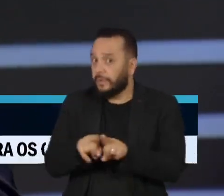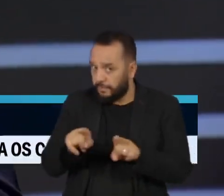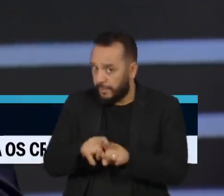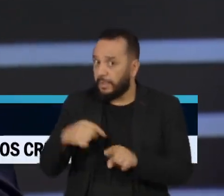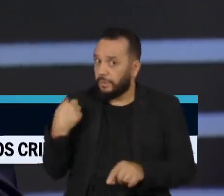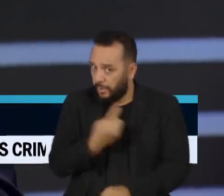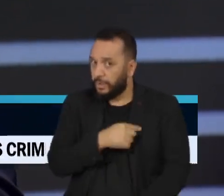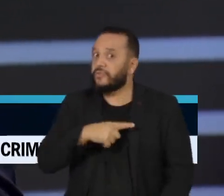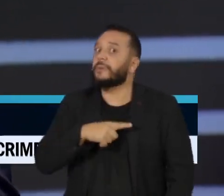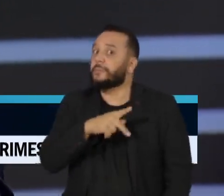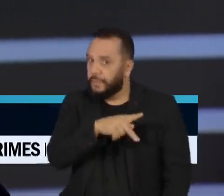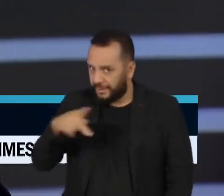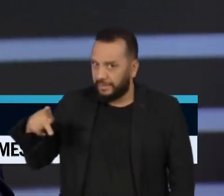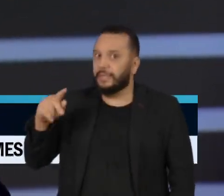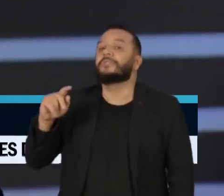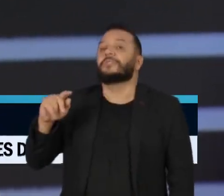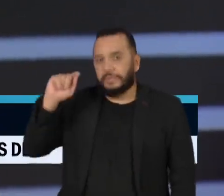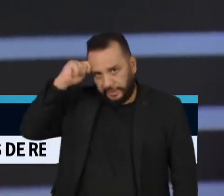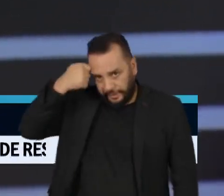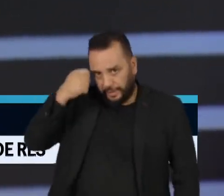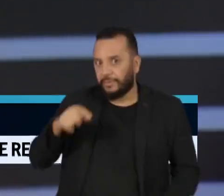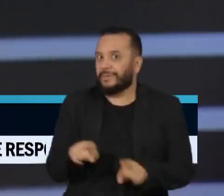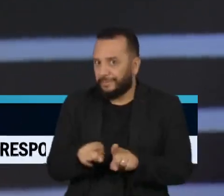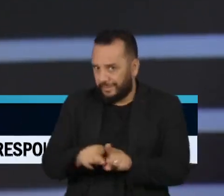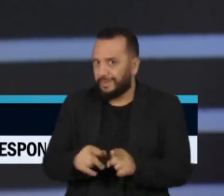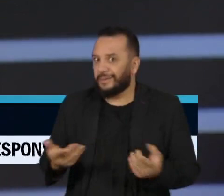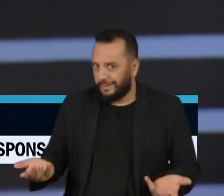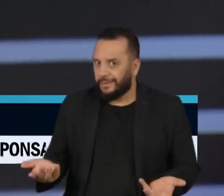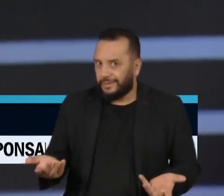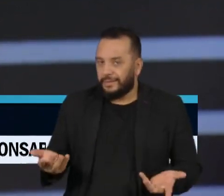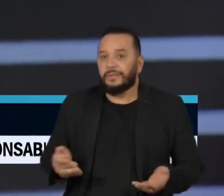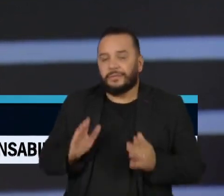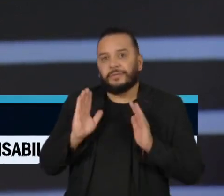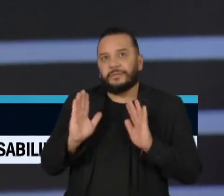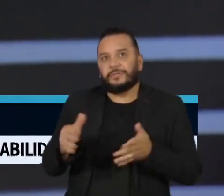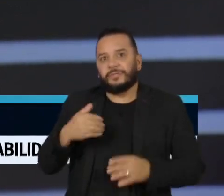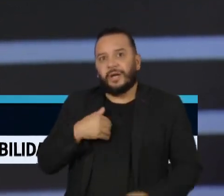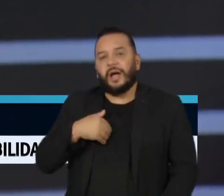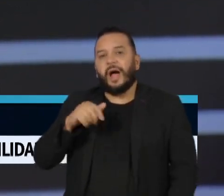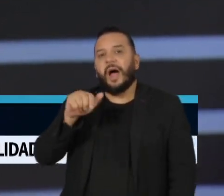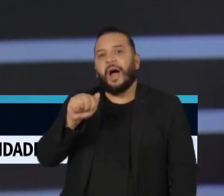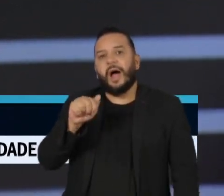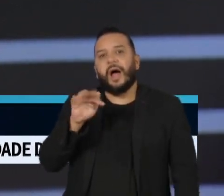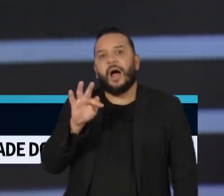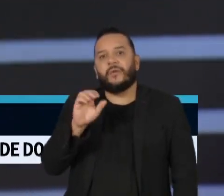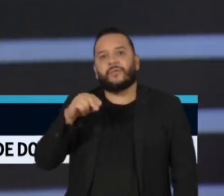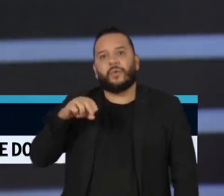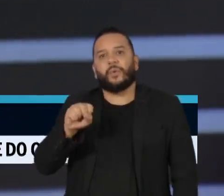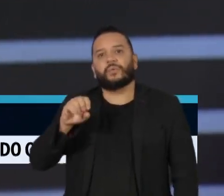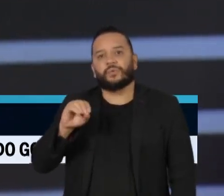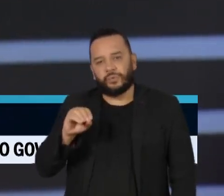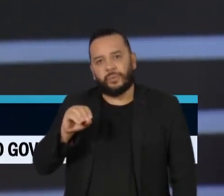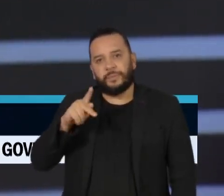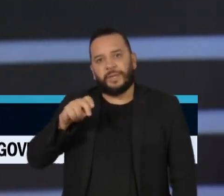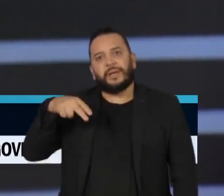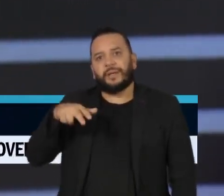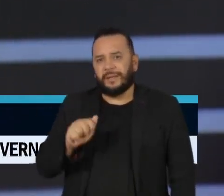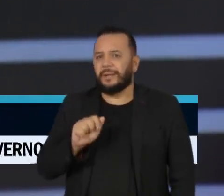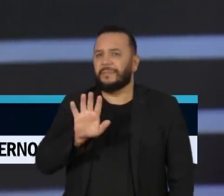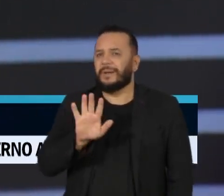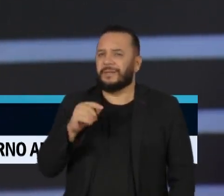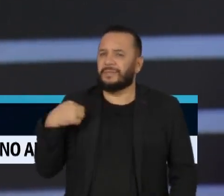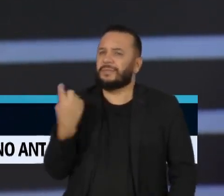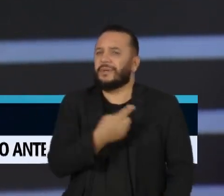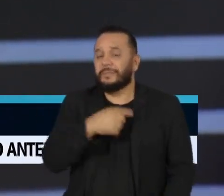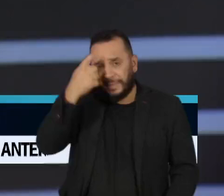pessoas esquecem. Bem, mas que terminou o mandato do Afonso Pena, que faleceu em 1909, ele governou até 1910. Mas vamos pensar, e o